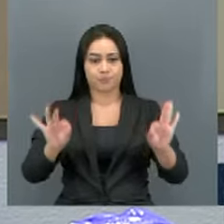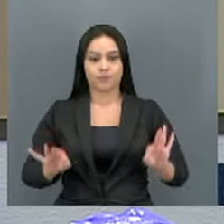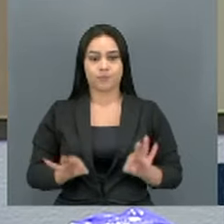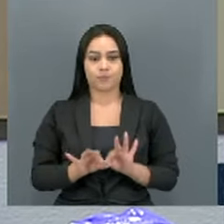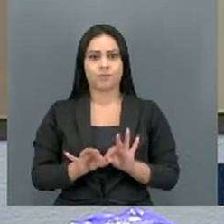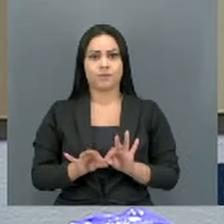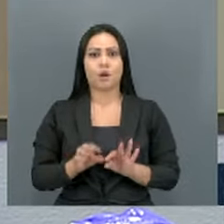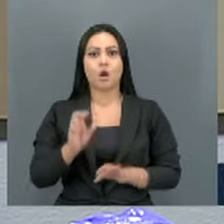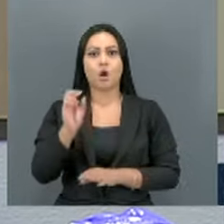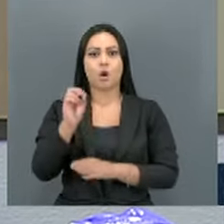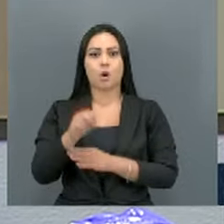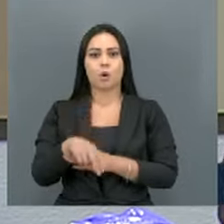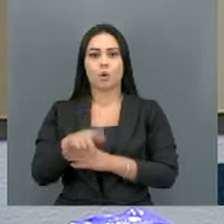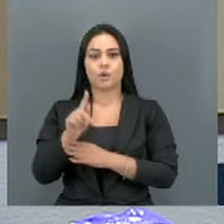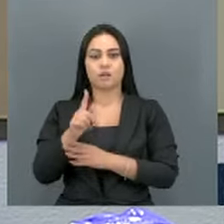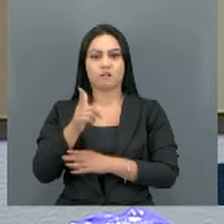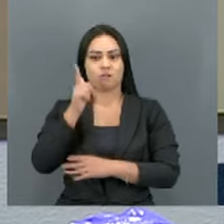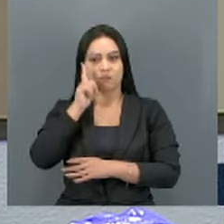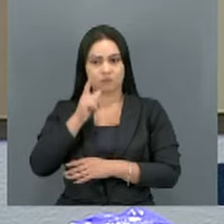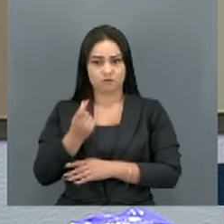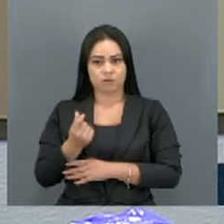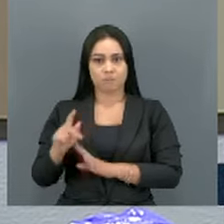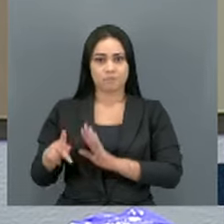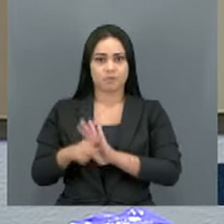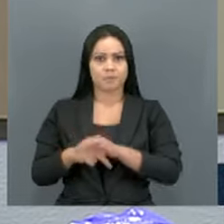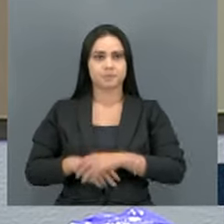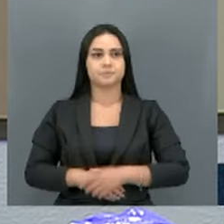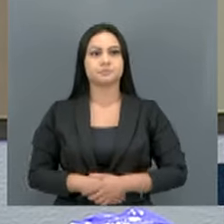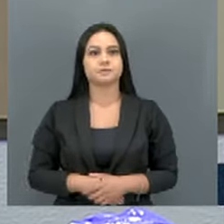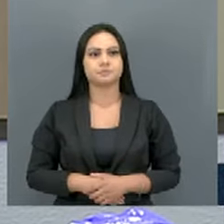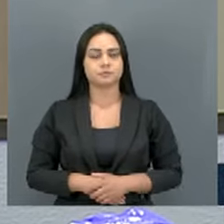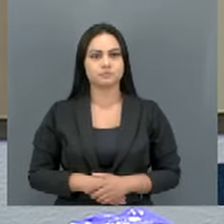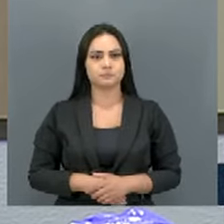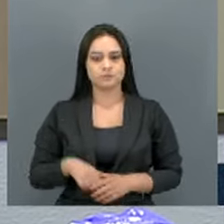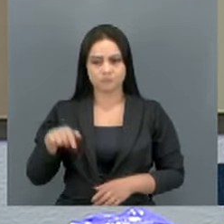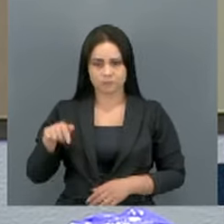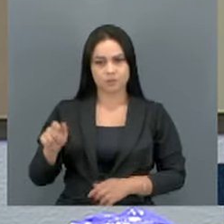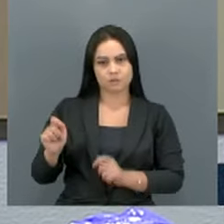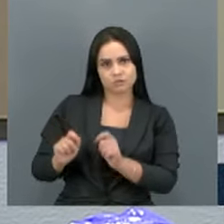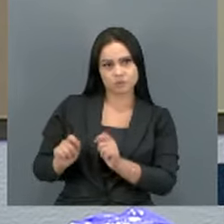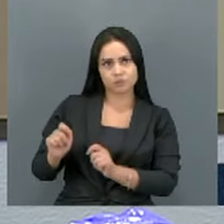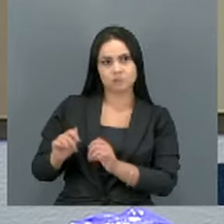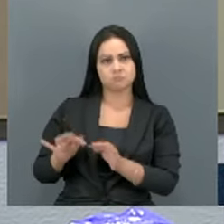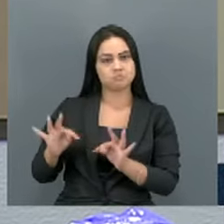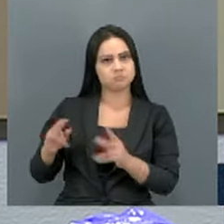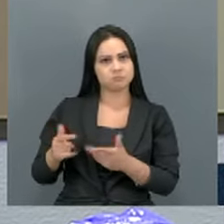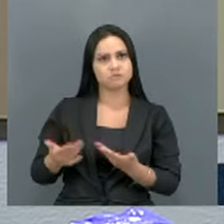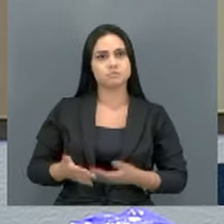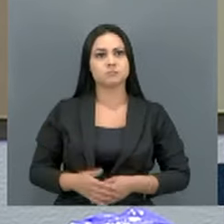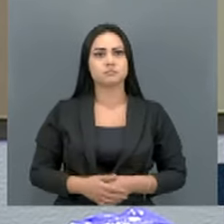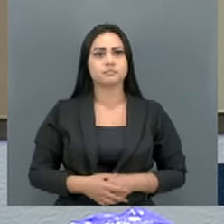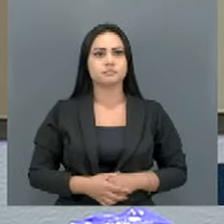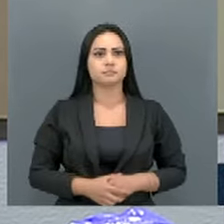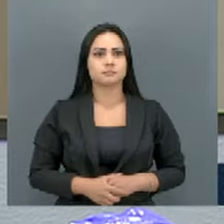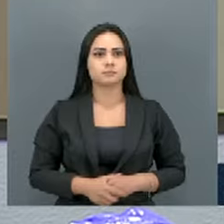ONG ganha dinheiro dele. Essa aí está jogando e tudo.